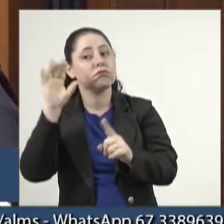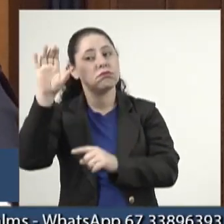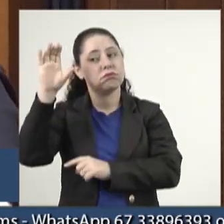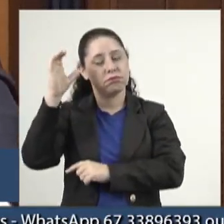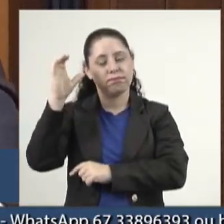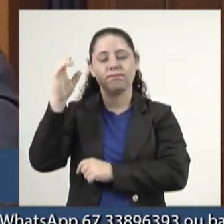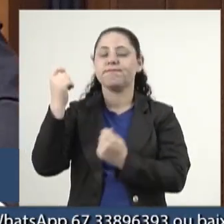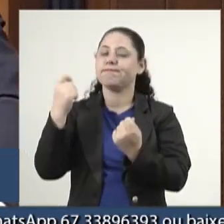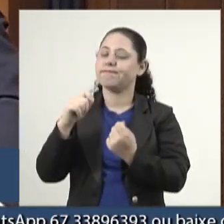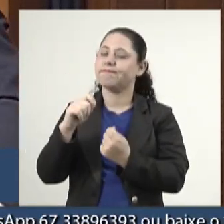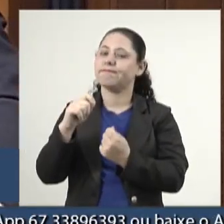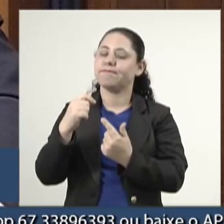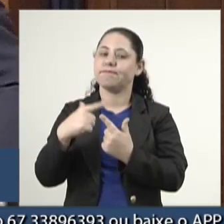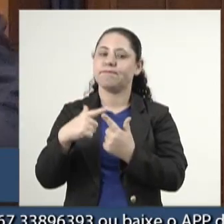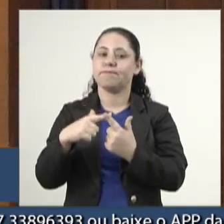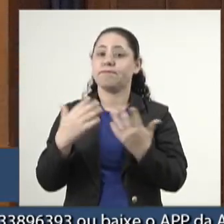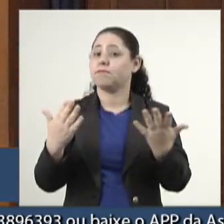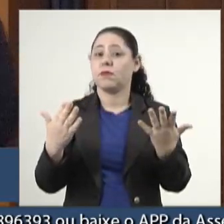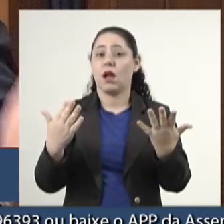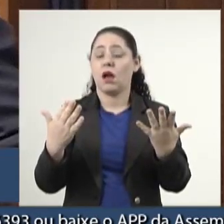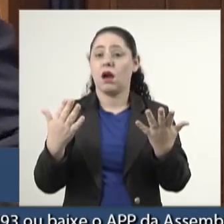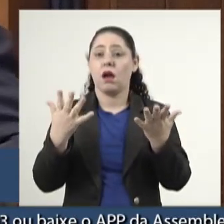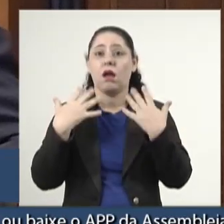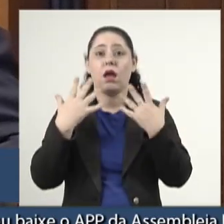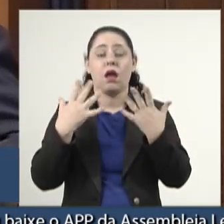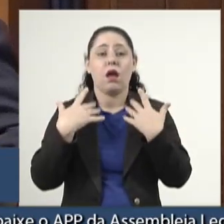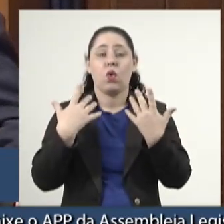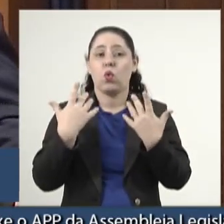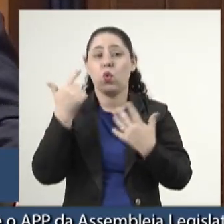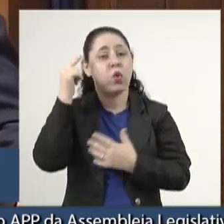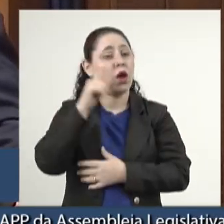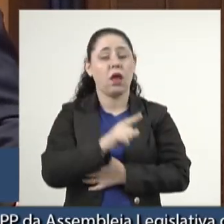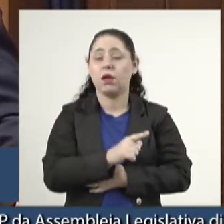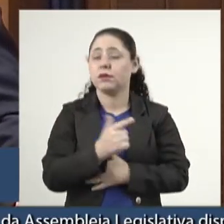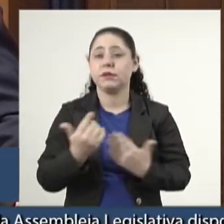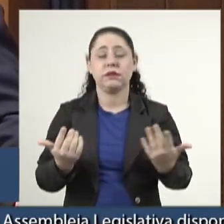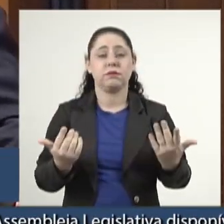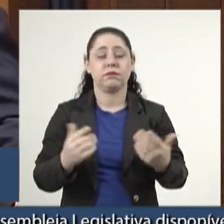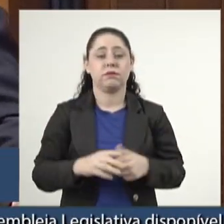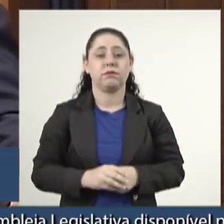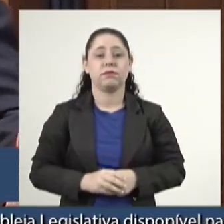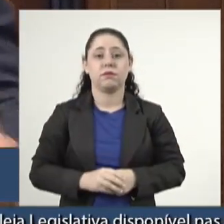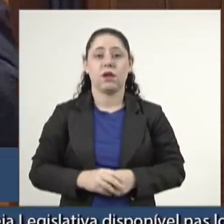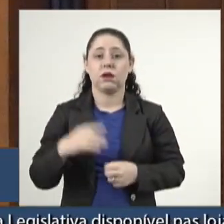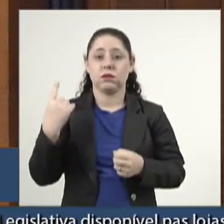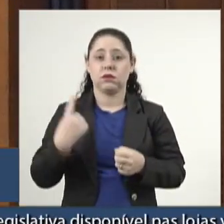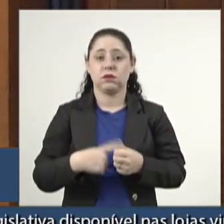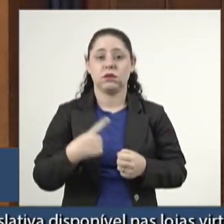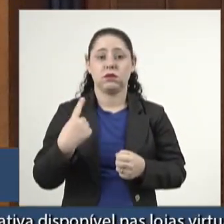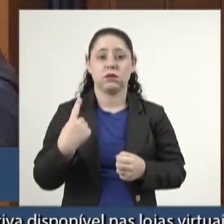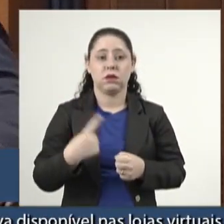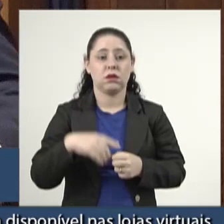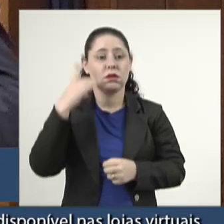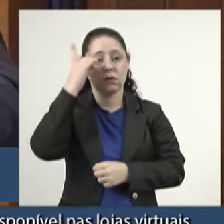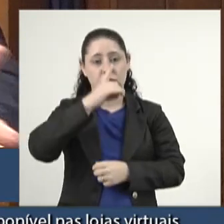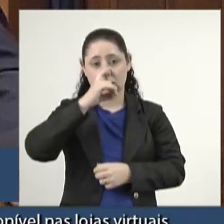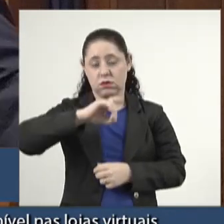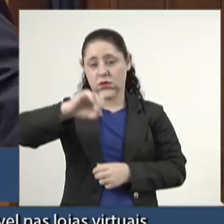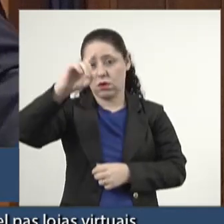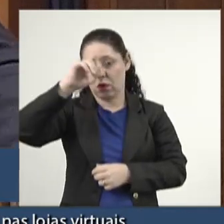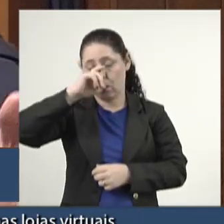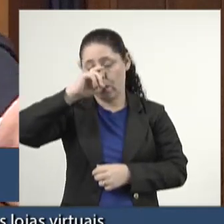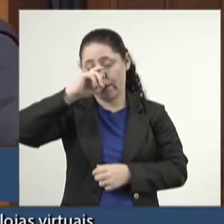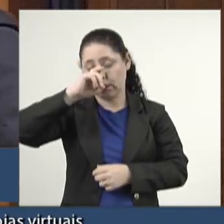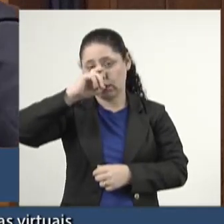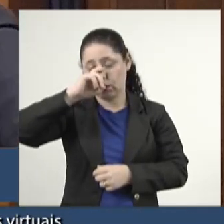cientistas, porque está insuportável o calor. Na cidade do deputado Zeca, Porto